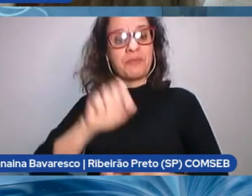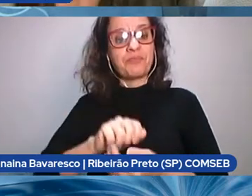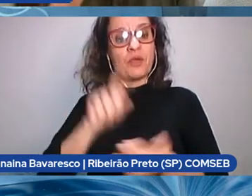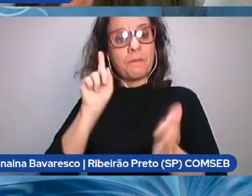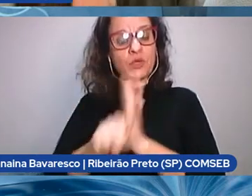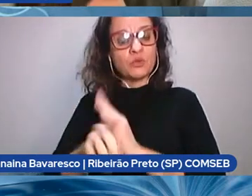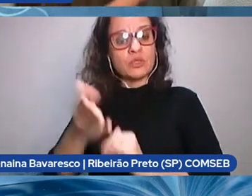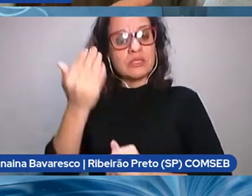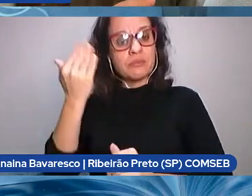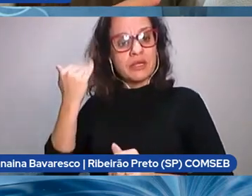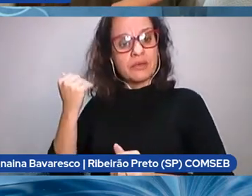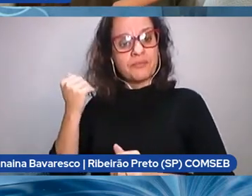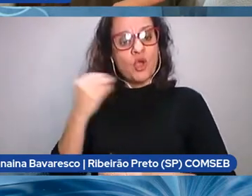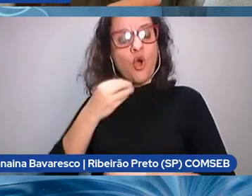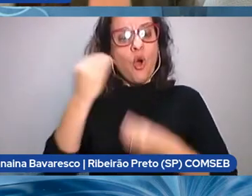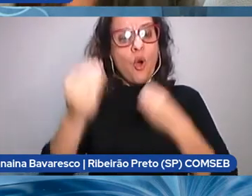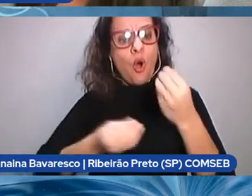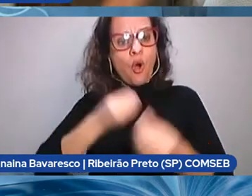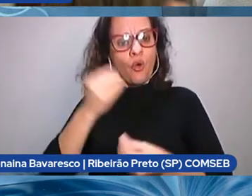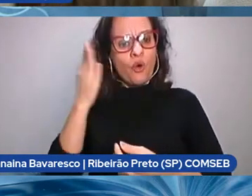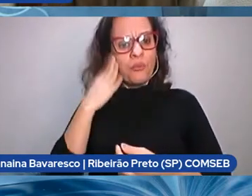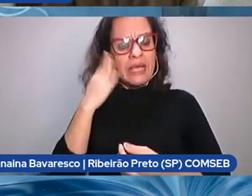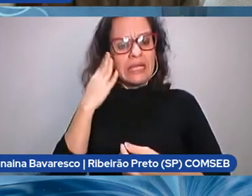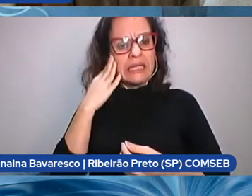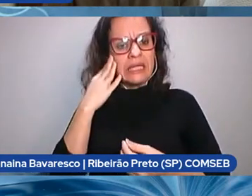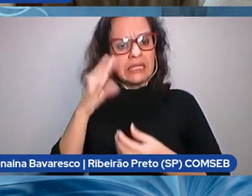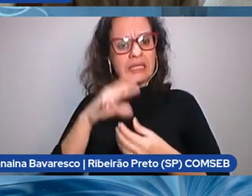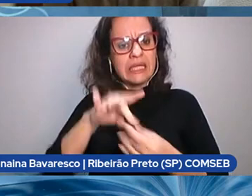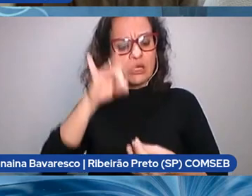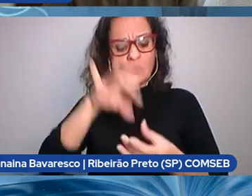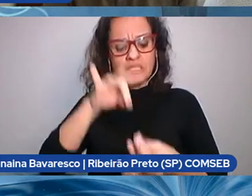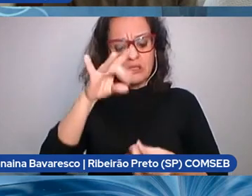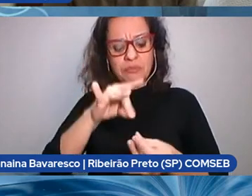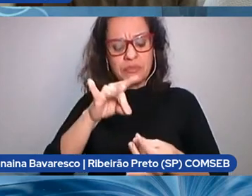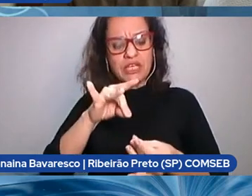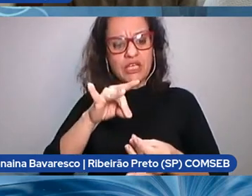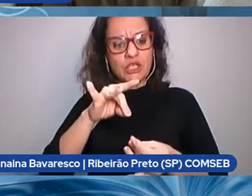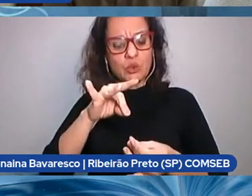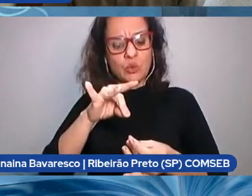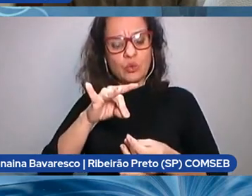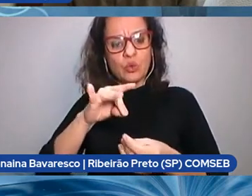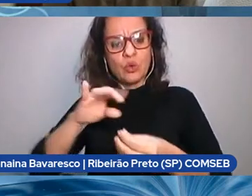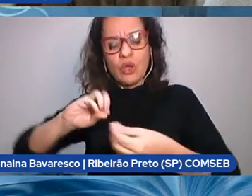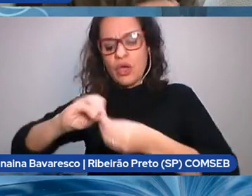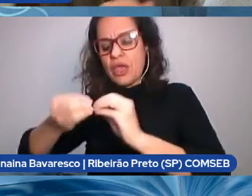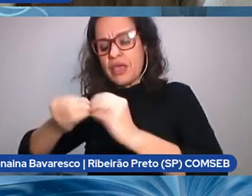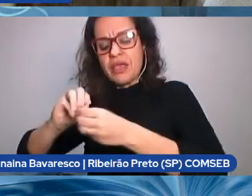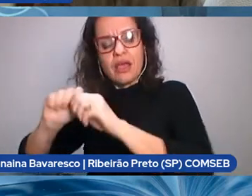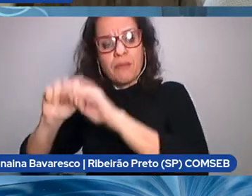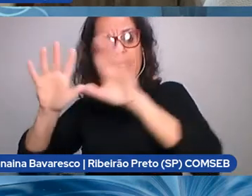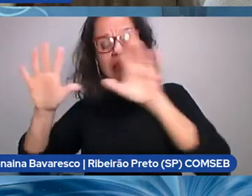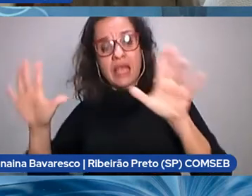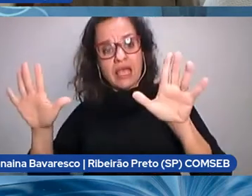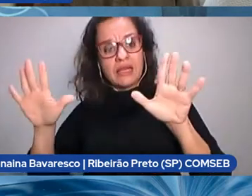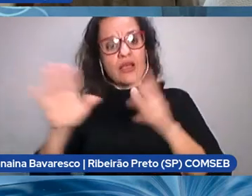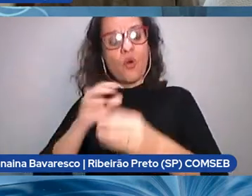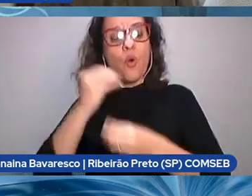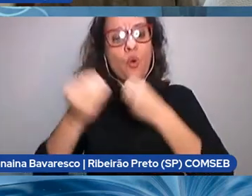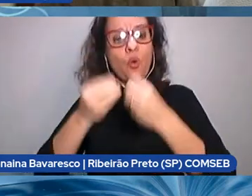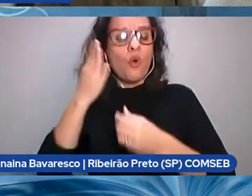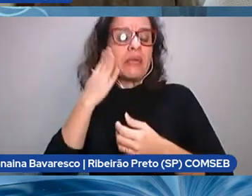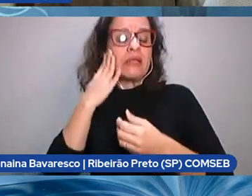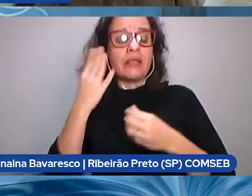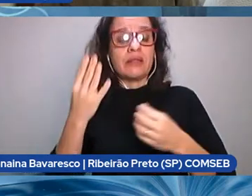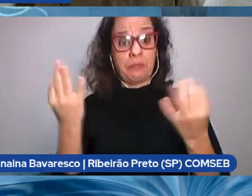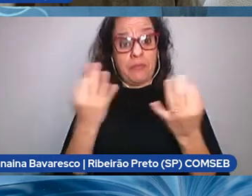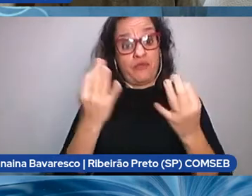necessidade da união do espírito à matéria para intelectualizá-la? Foi um dos assuntos que foi tratado semana passada, né?